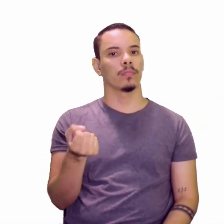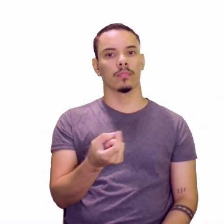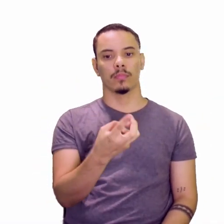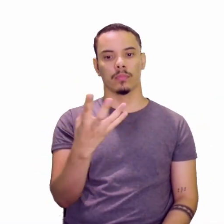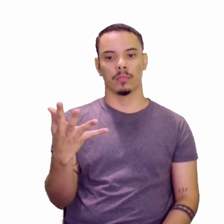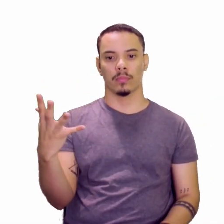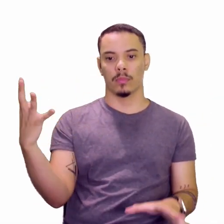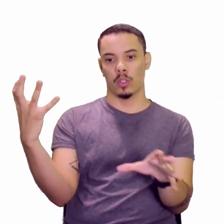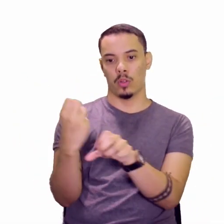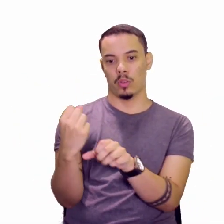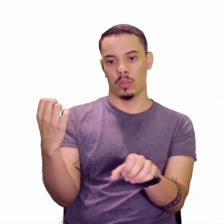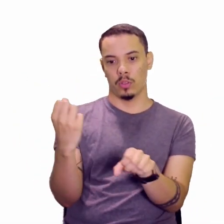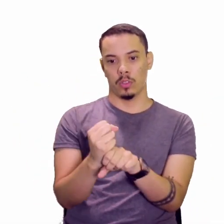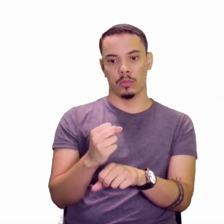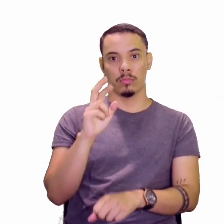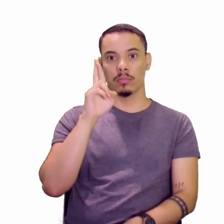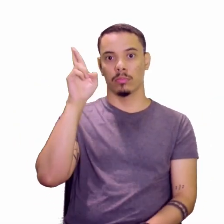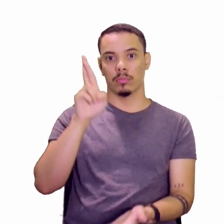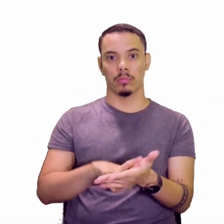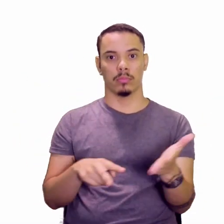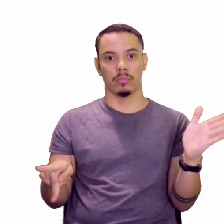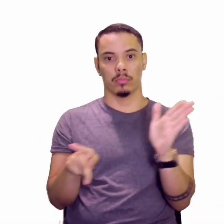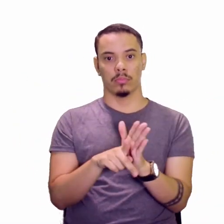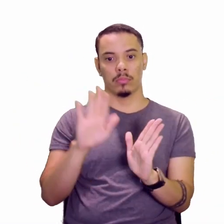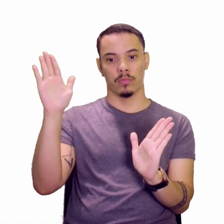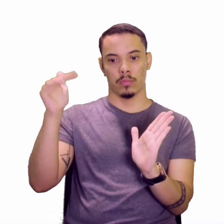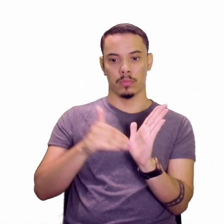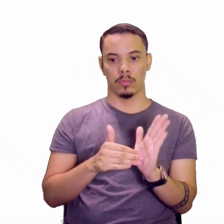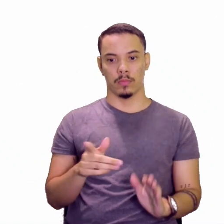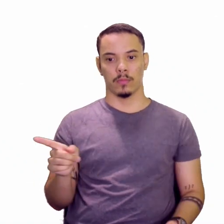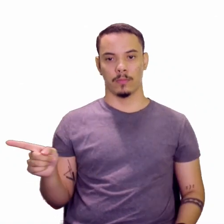aí? Ó, soma-se. O tempo pode somar também, né?